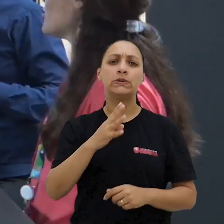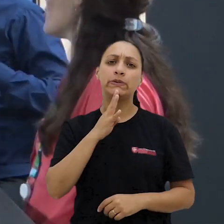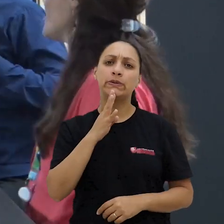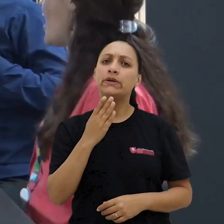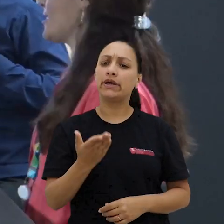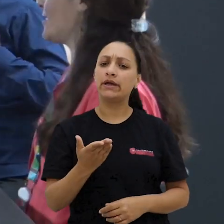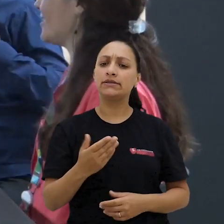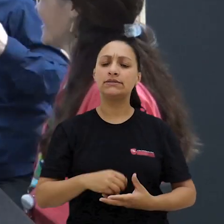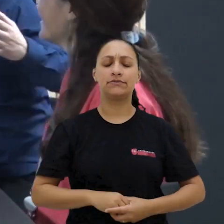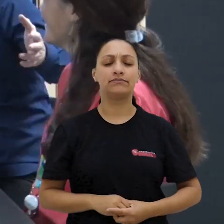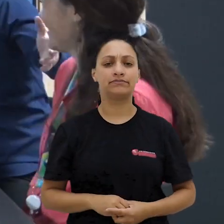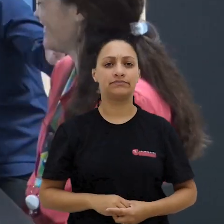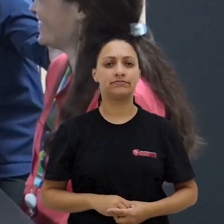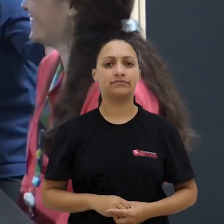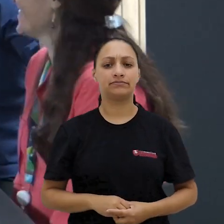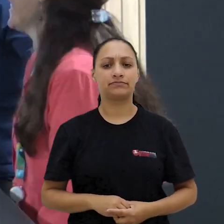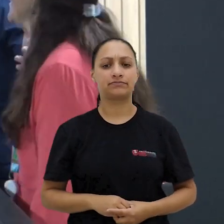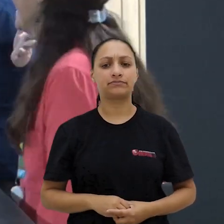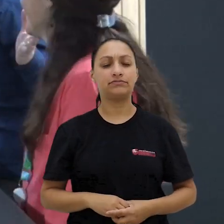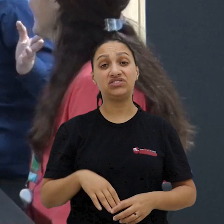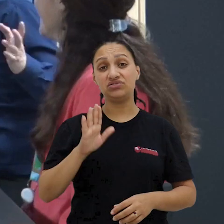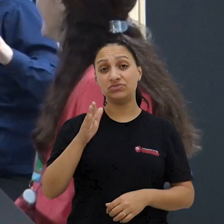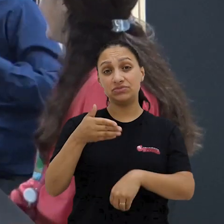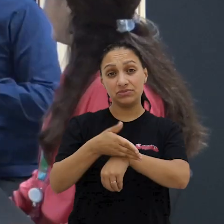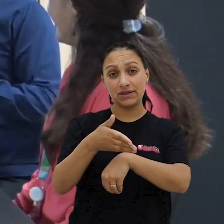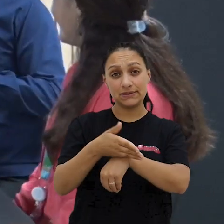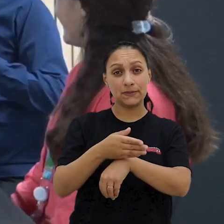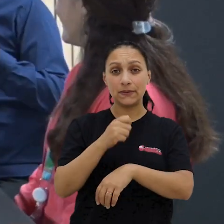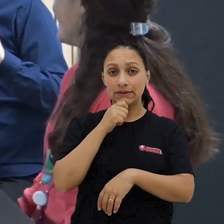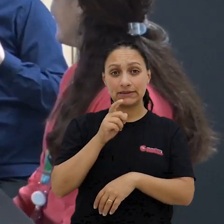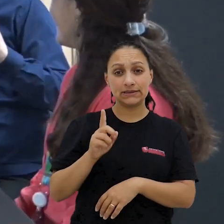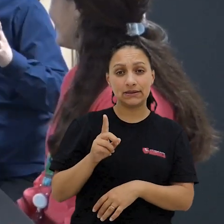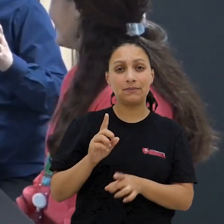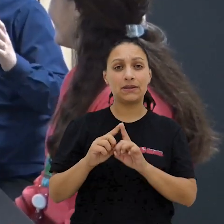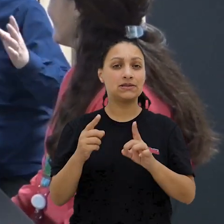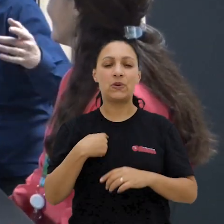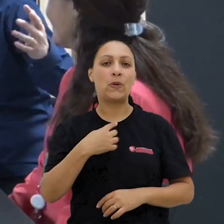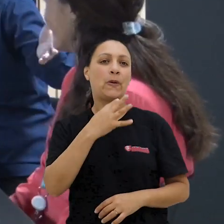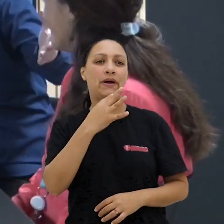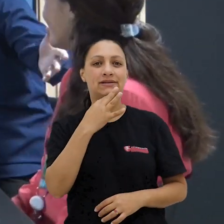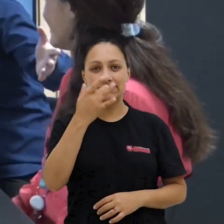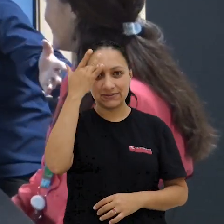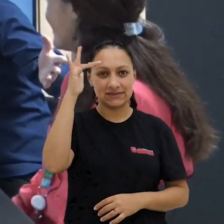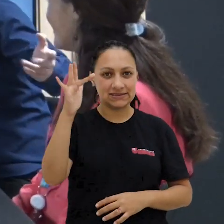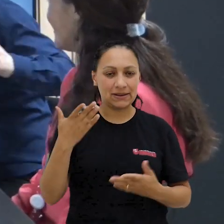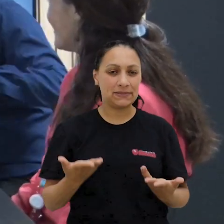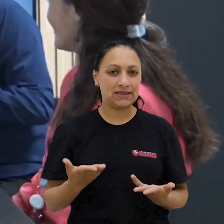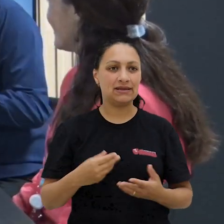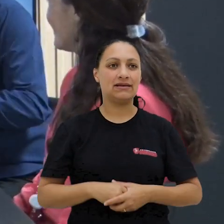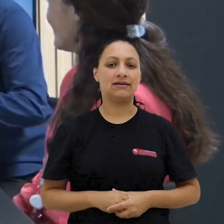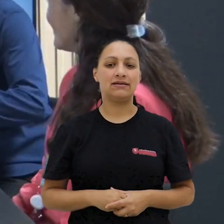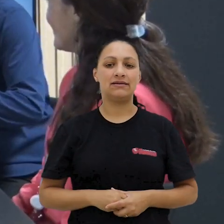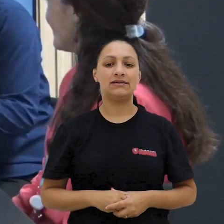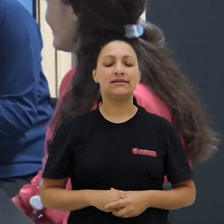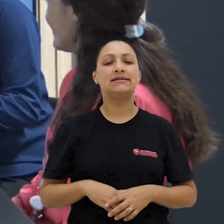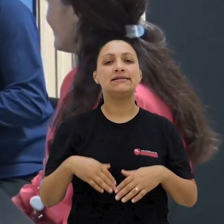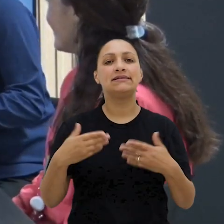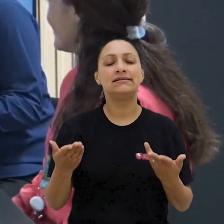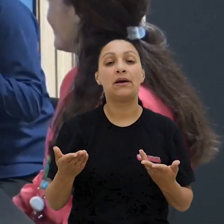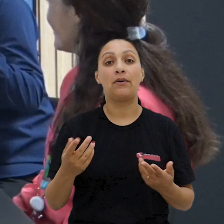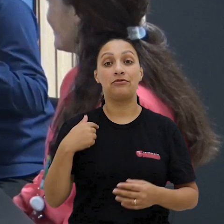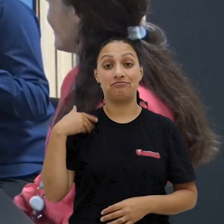sabe. Não, isso já conhece. Esse painel que a Manu participou, tipo assim, não conhece, não sabia. Literalmente ela viu,